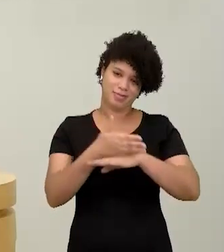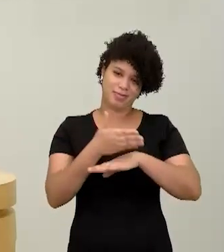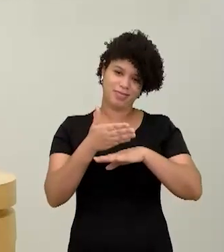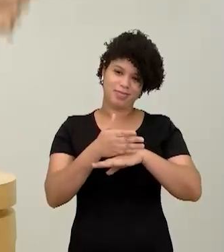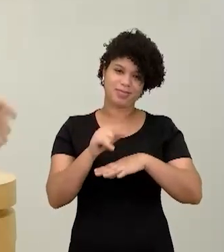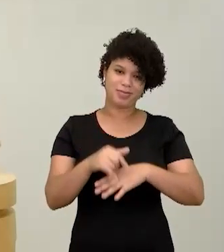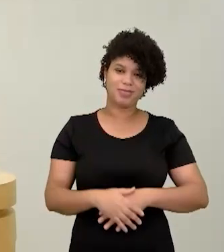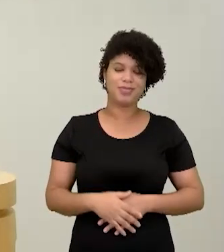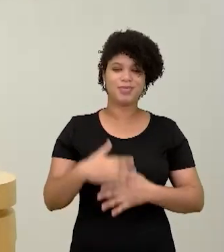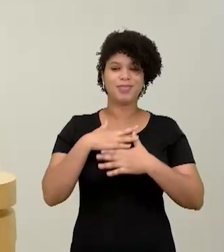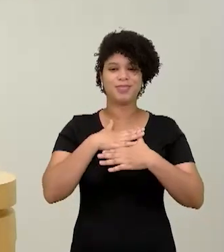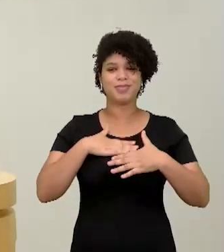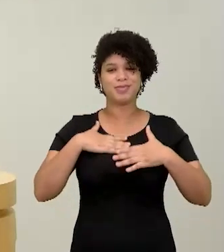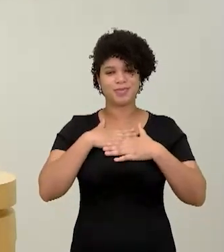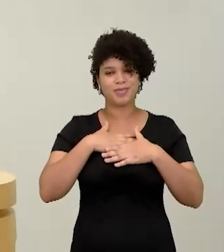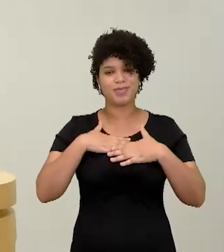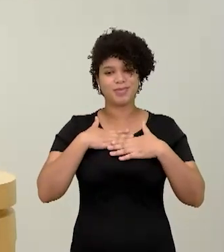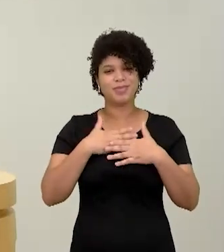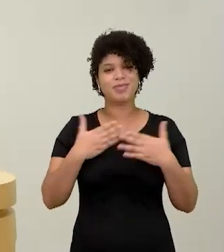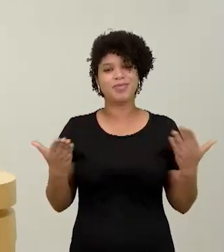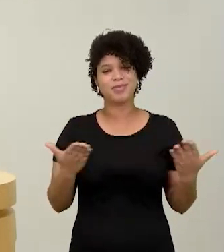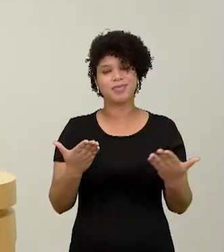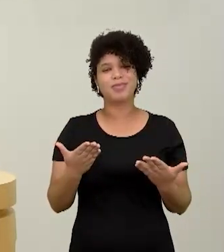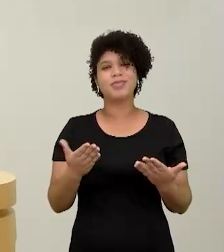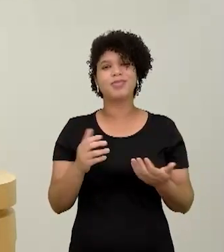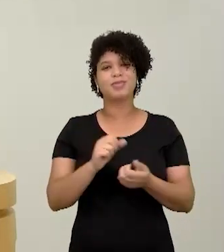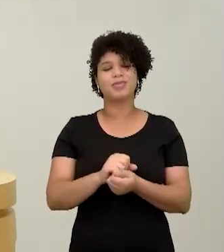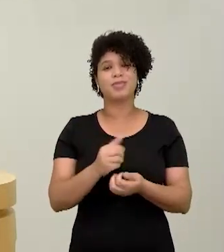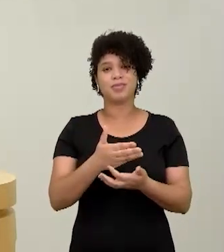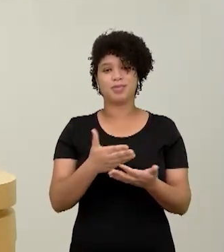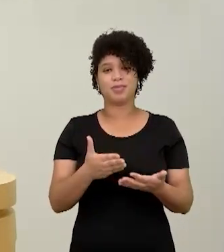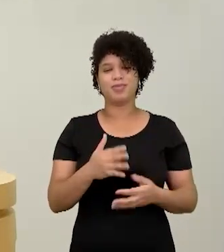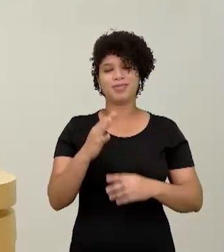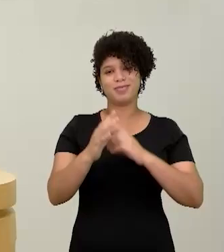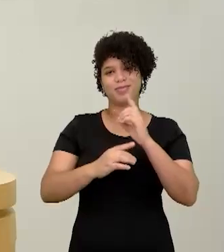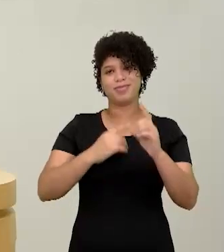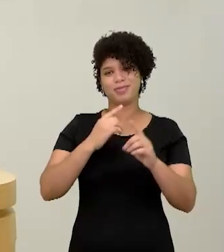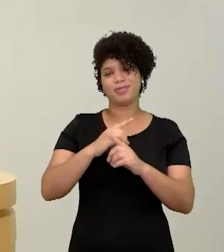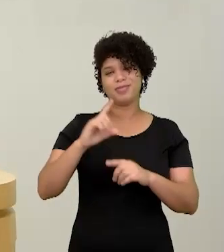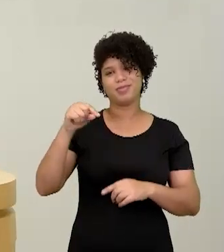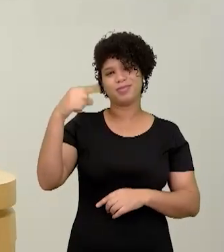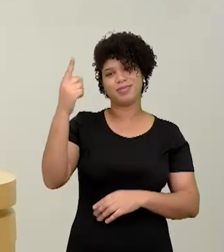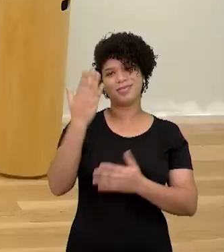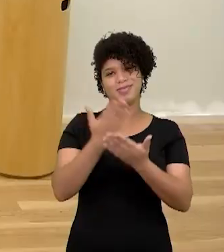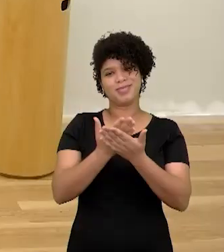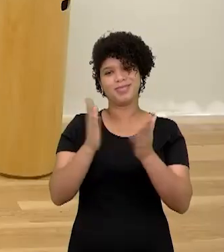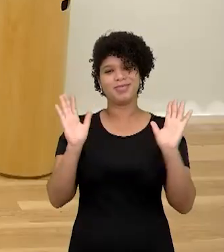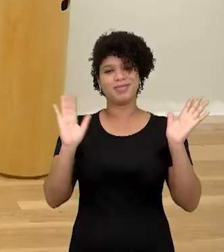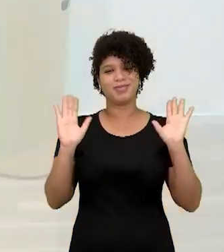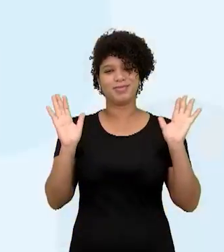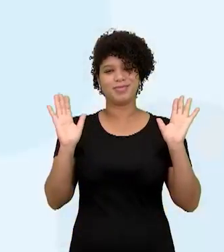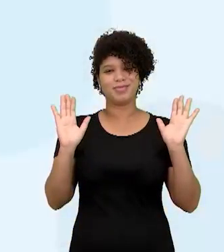incríveis. Foi um imenso prazer compartilhar esse momento com vocês. Nos vemos na próxima aula.